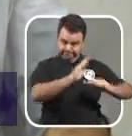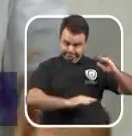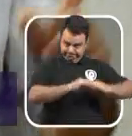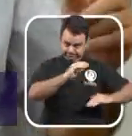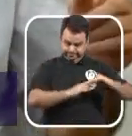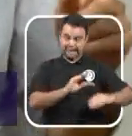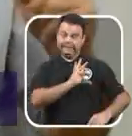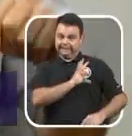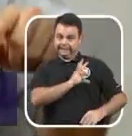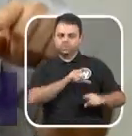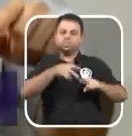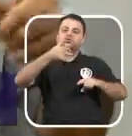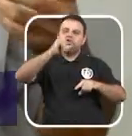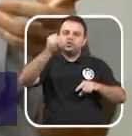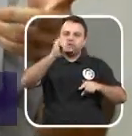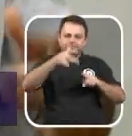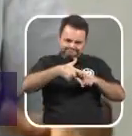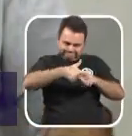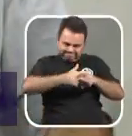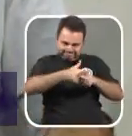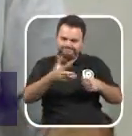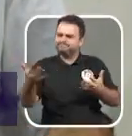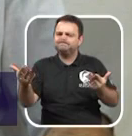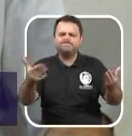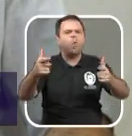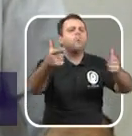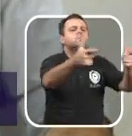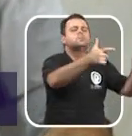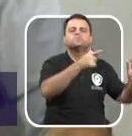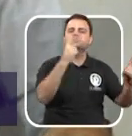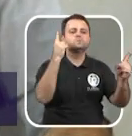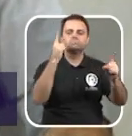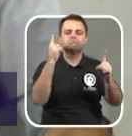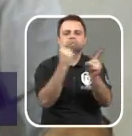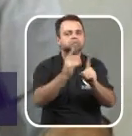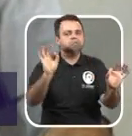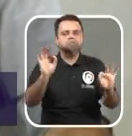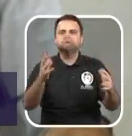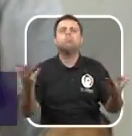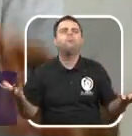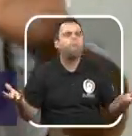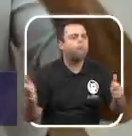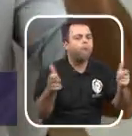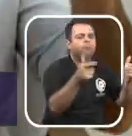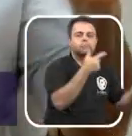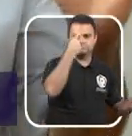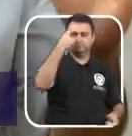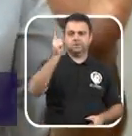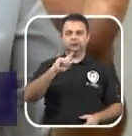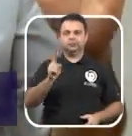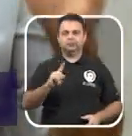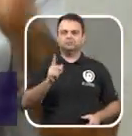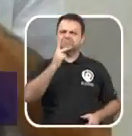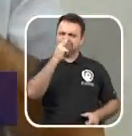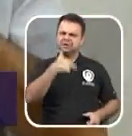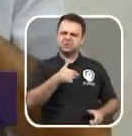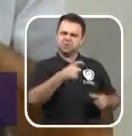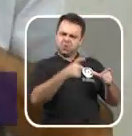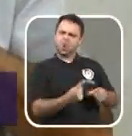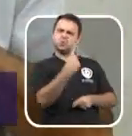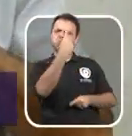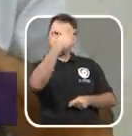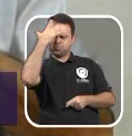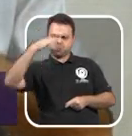diligência. Fui na empresa, depois fui ver. Não achei eles. Não sei onde eles batem ponto. Aí, em tese, bate todos no mesmo